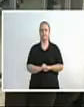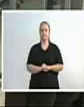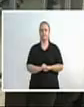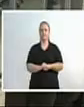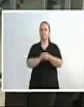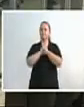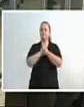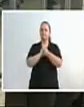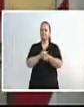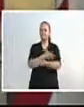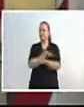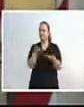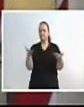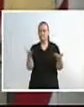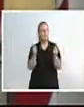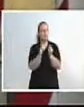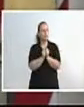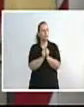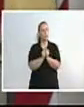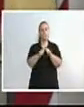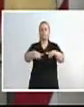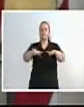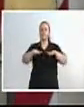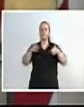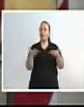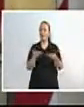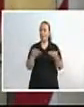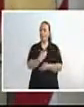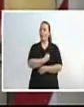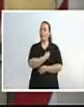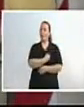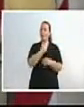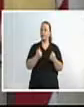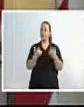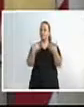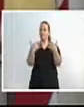Cumprimentar a todos que participam dessa sessão, que estão presentes aqui na plenária,